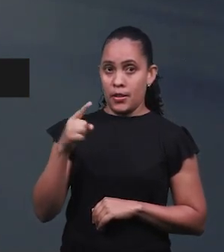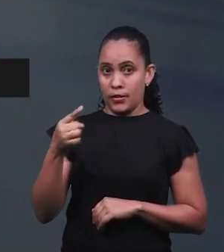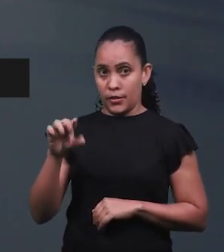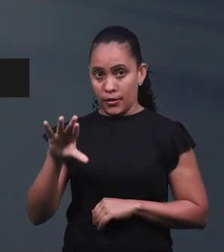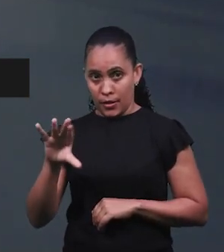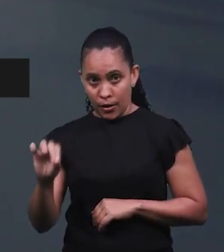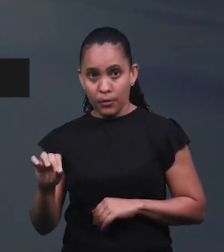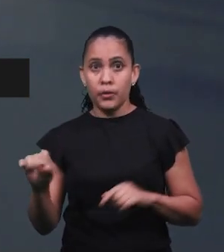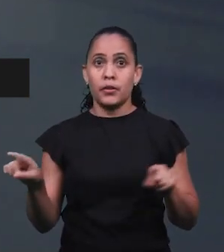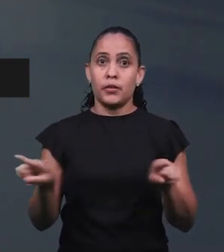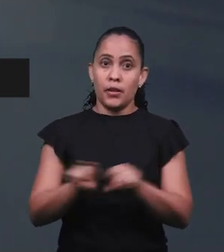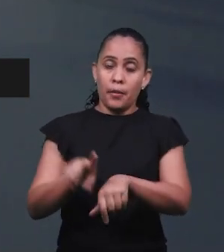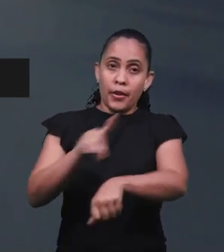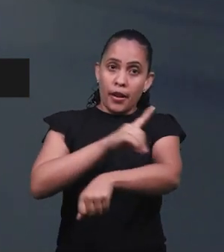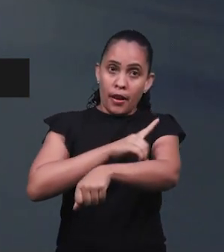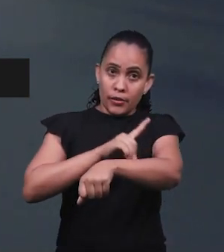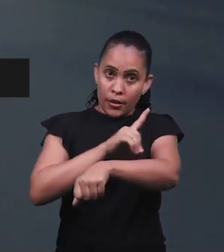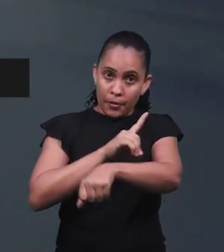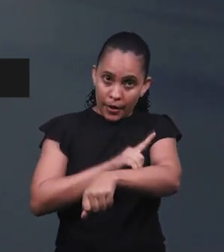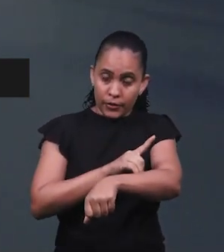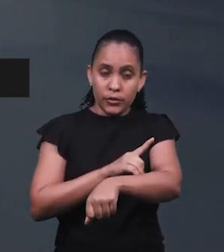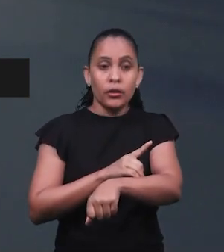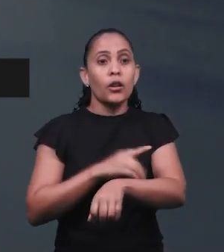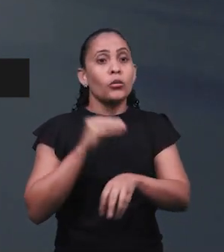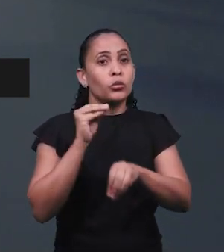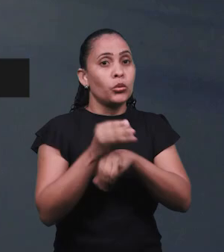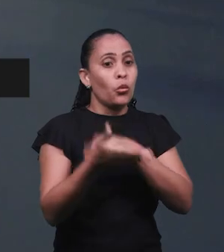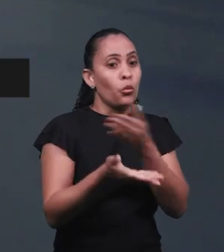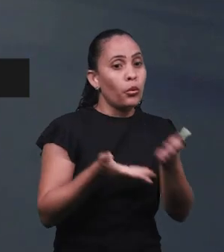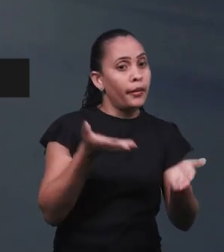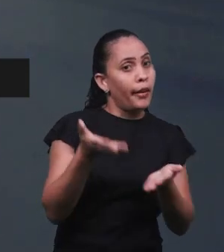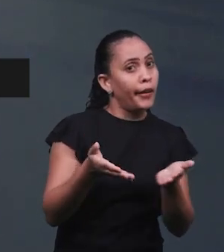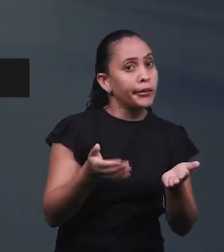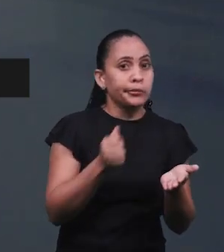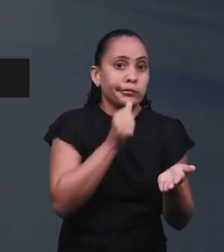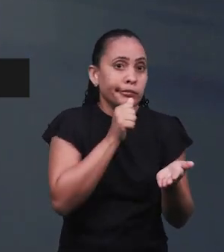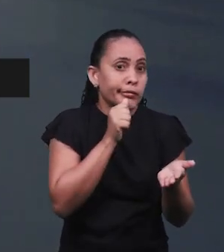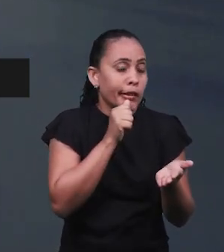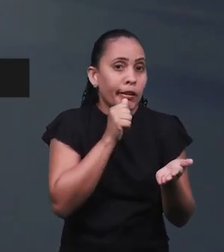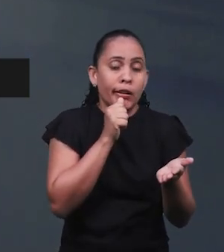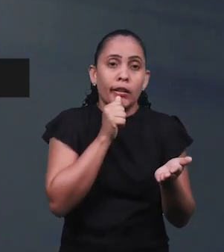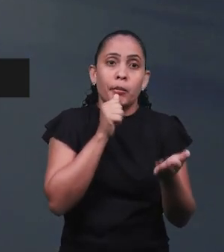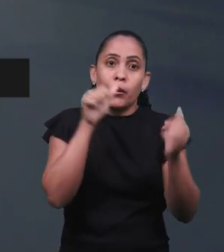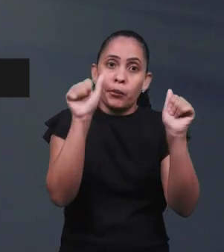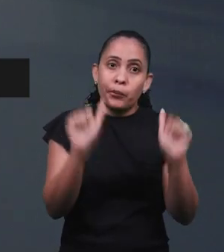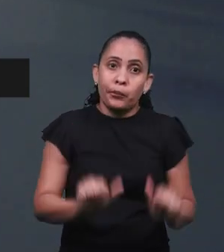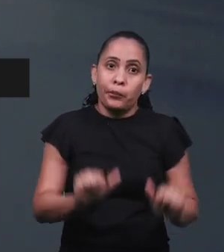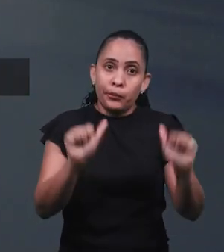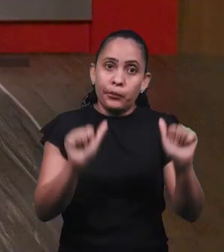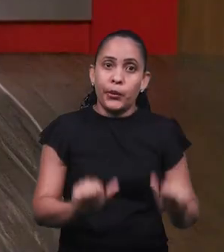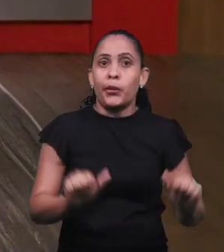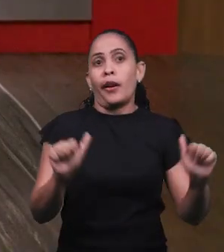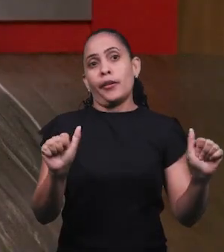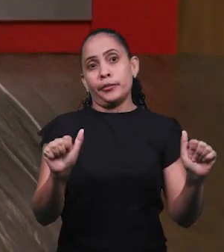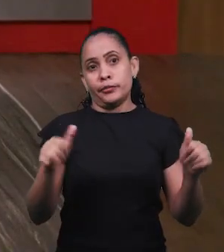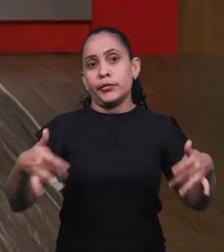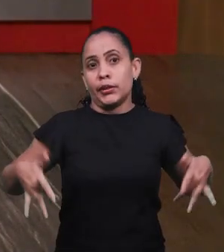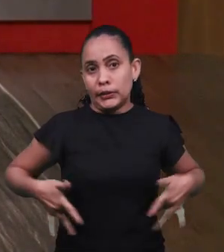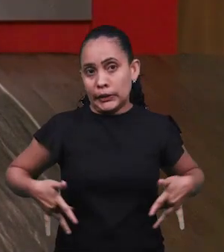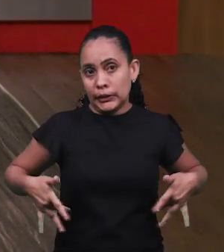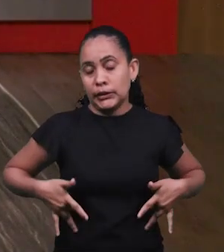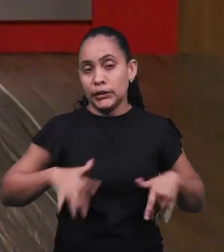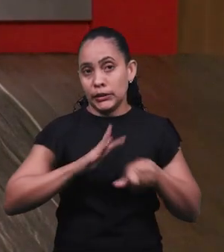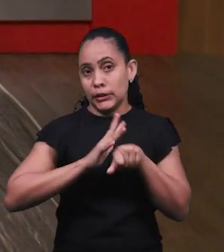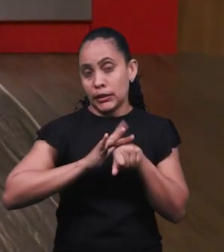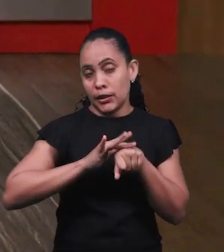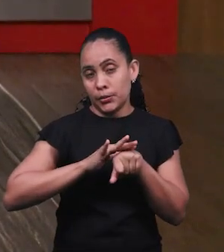nosso paciente sem acompanhamento para a fase avançada da doença renal crônica. Bem,